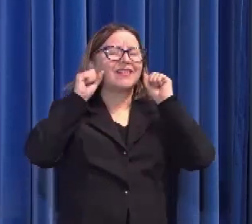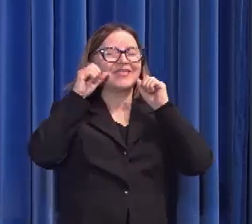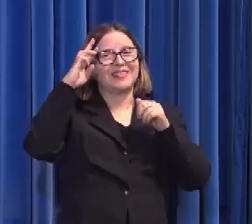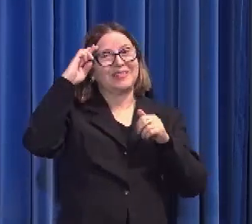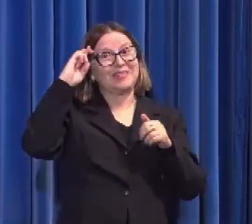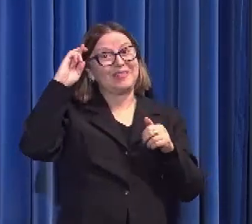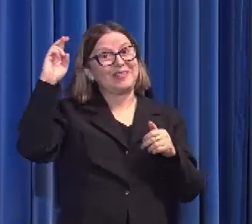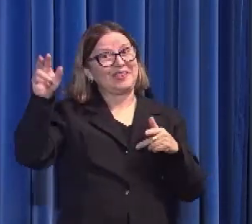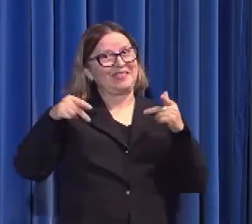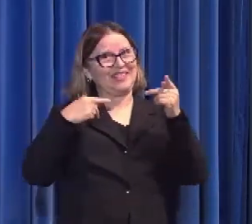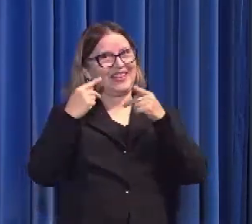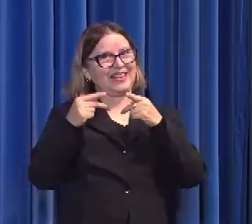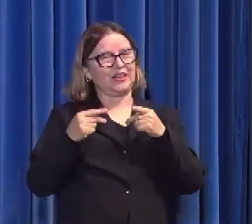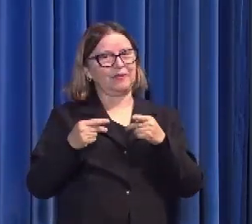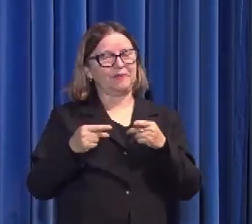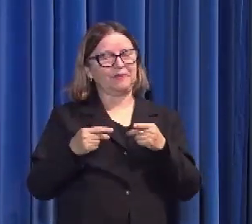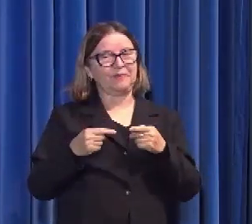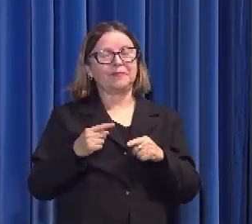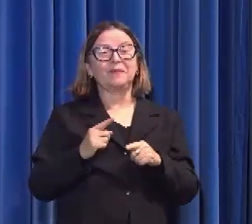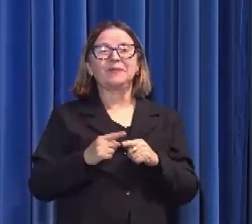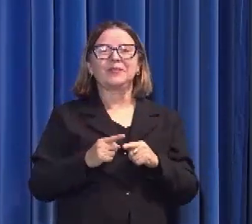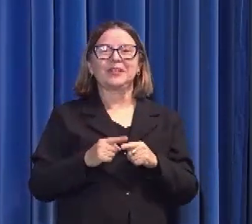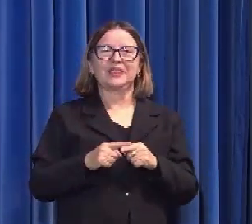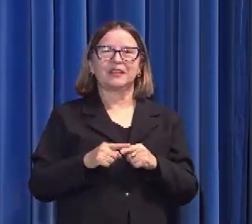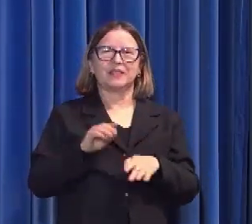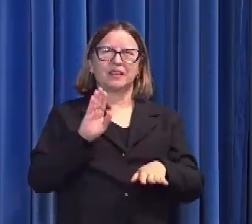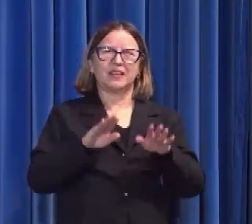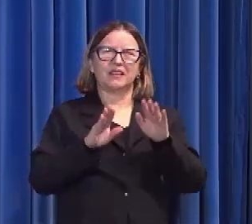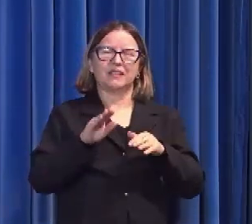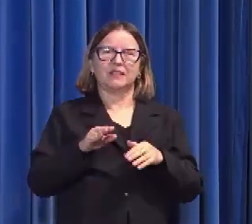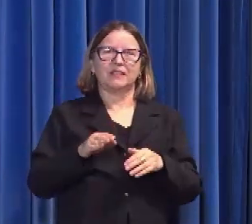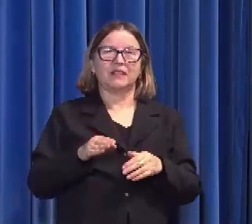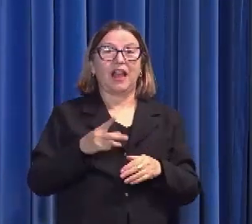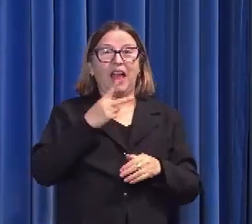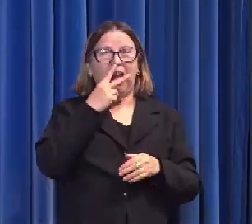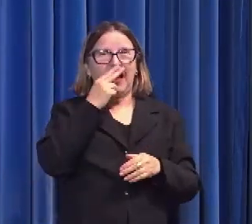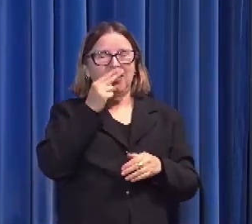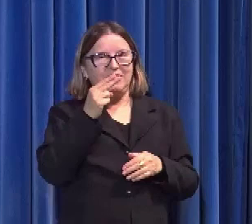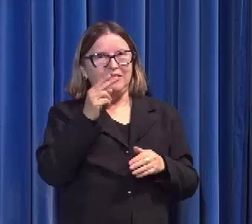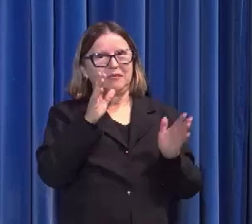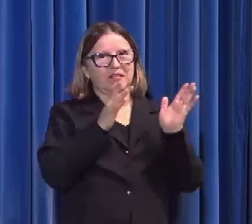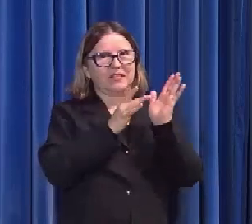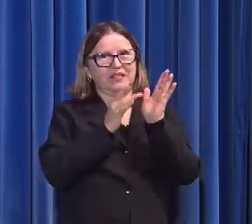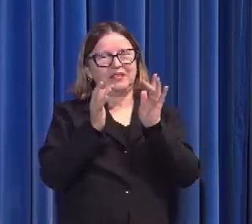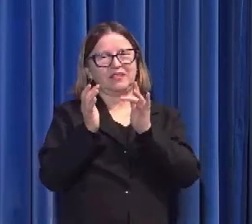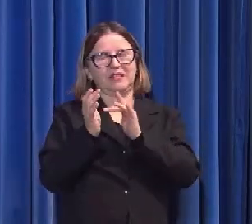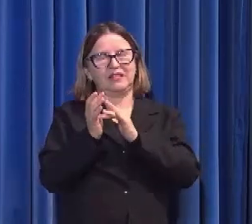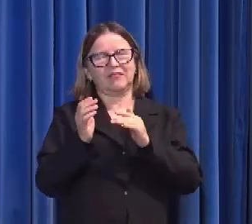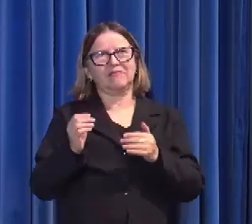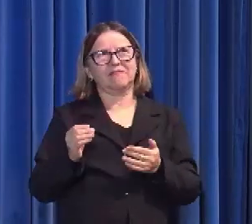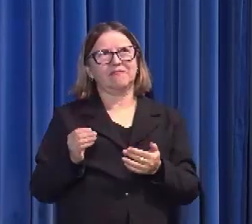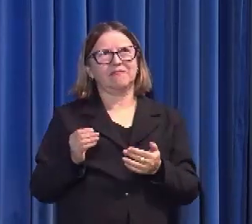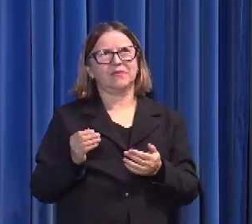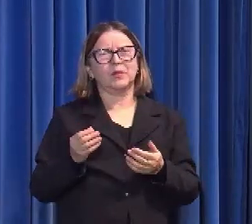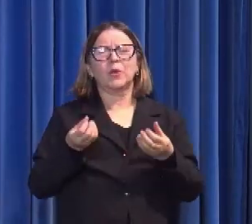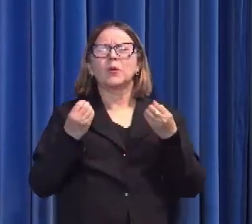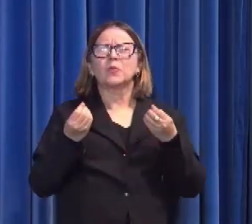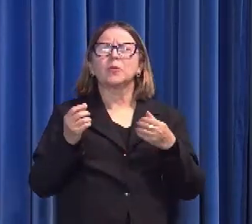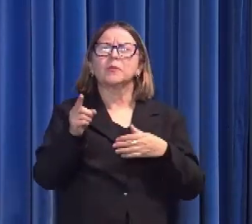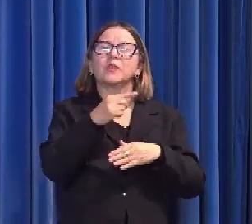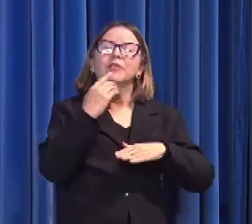que às vezes a gente tem uma tendência de achar que ele tava ali como é que a gente fala com o